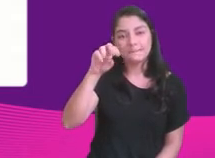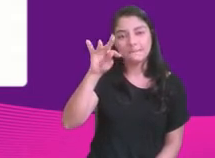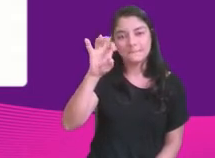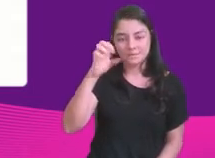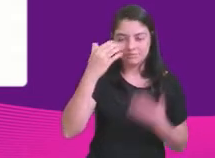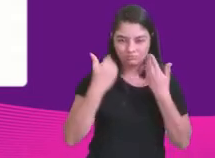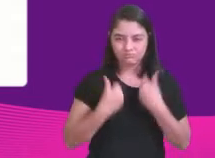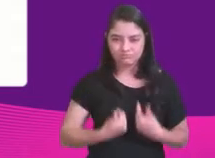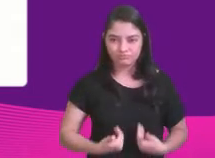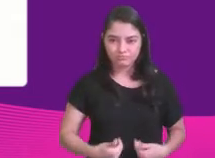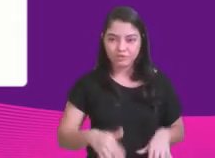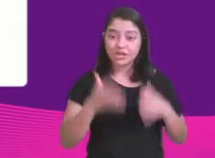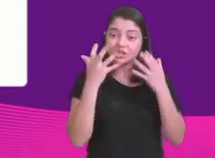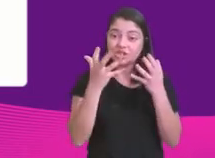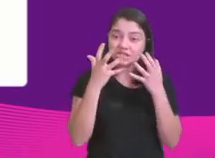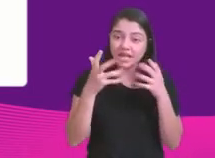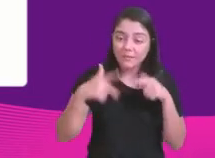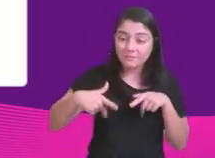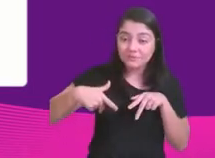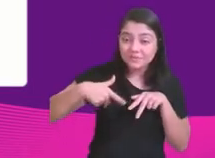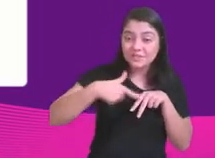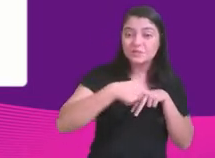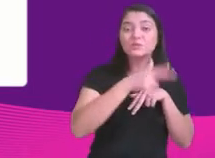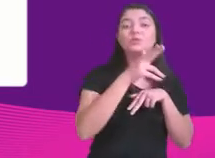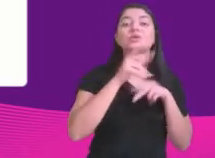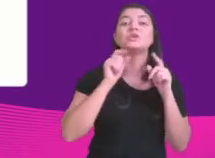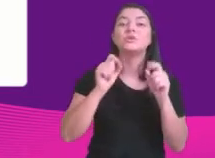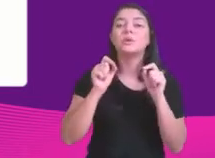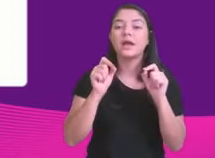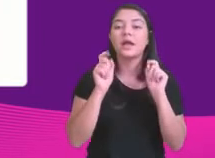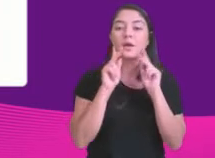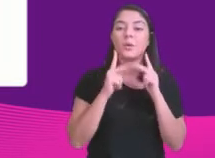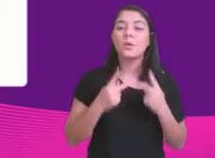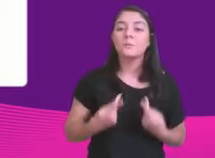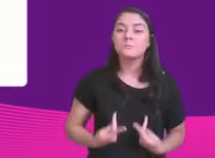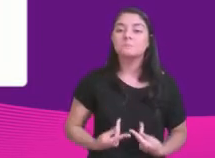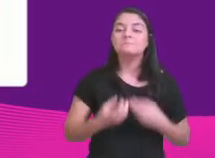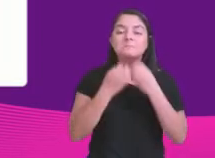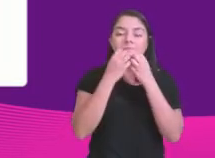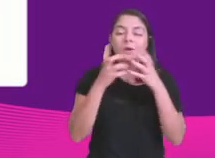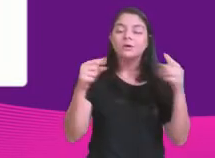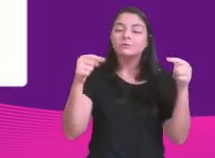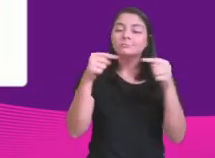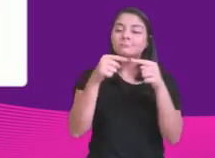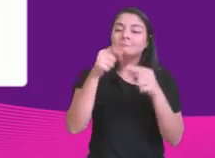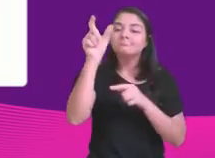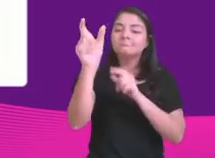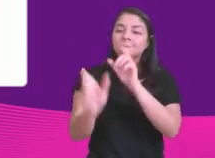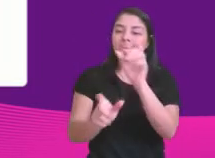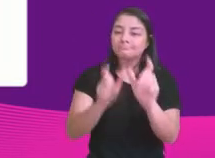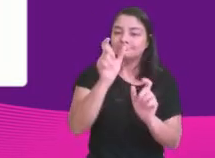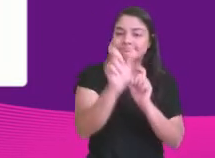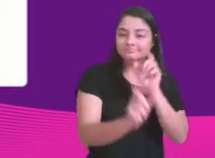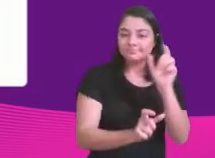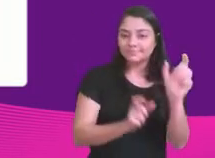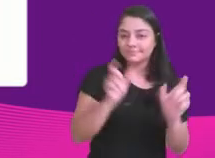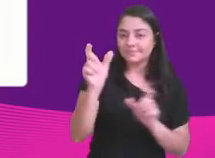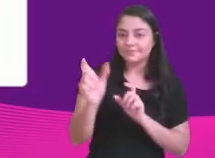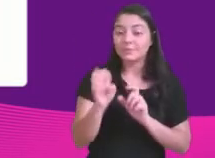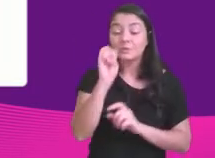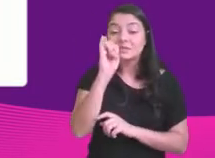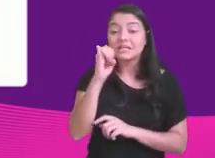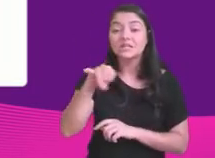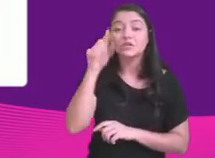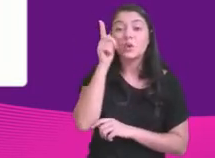cirurgia executada de forma anatômica e adequada, se a gente consegue preservar melhores